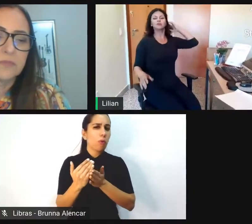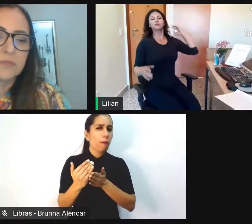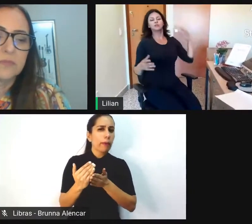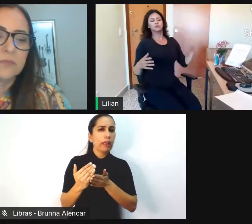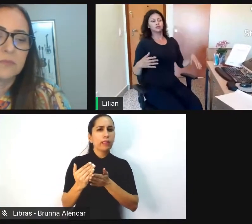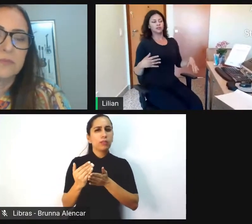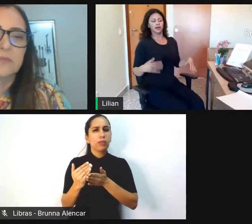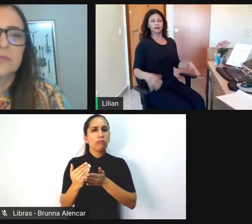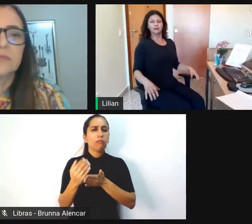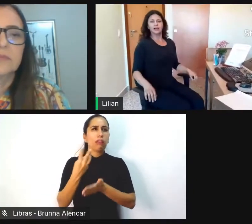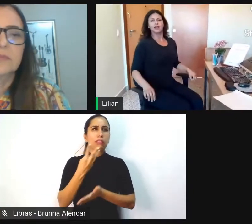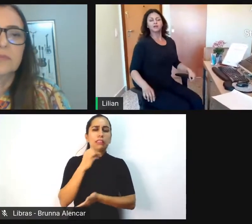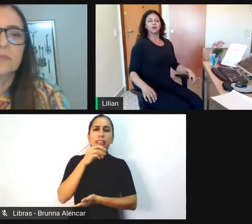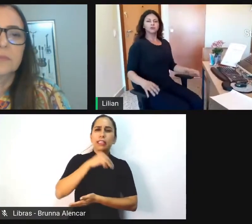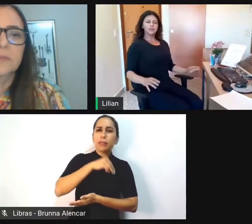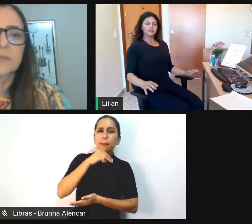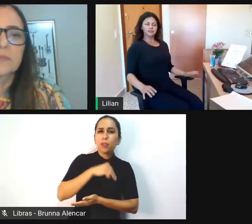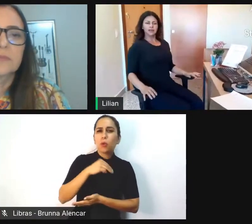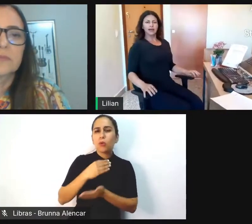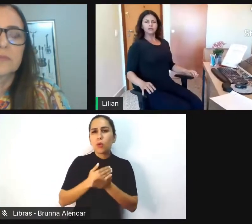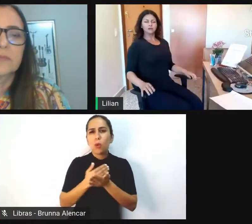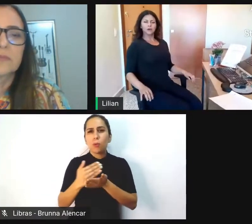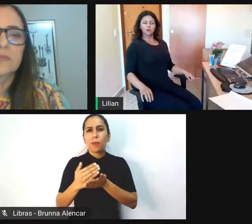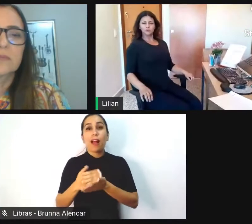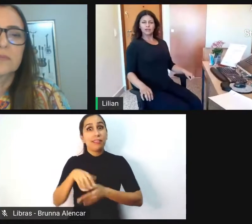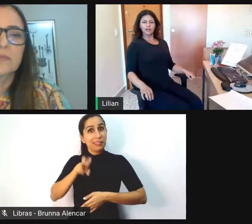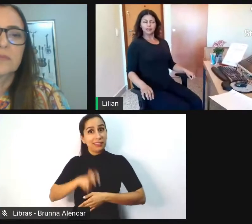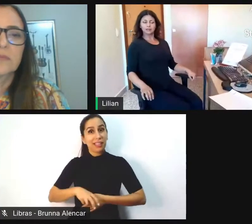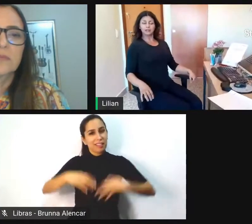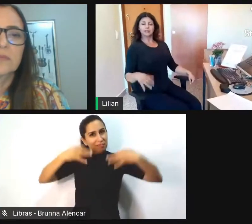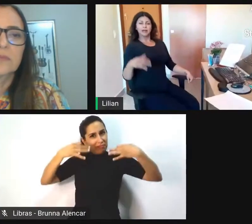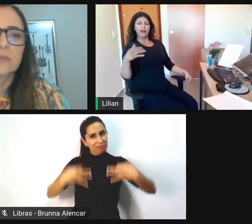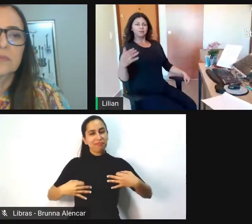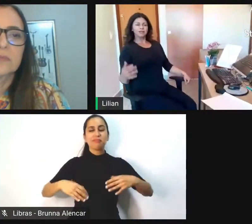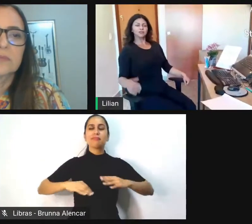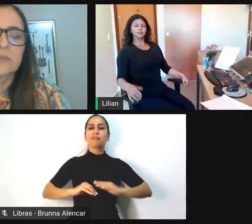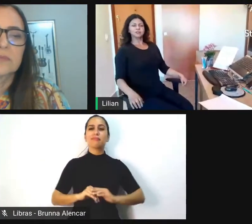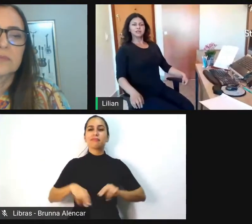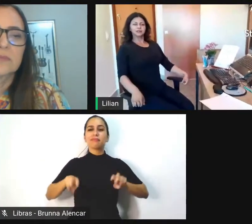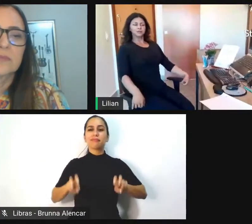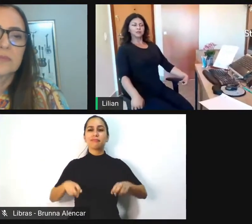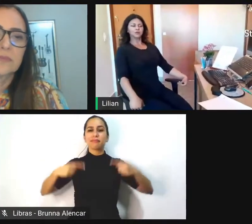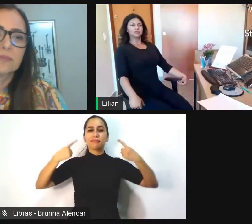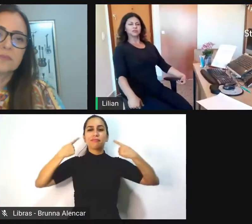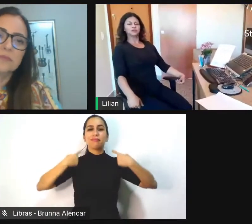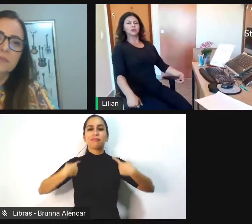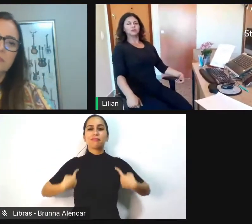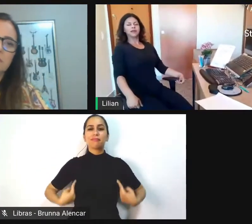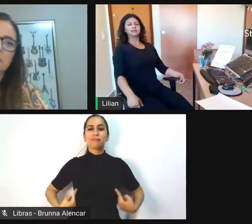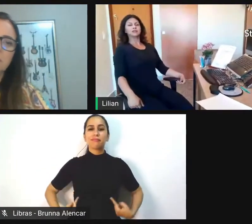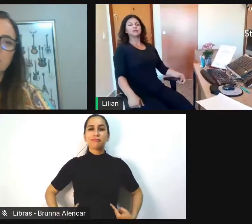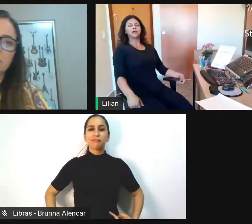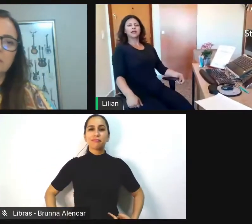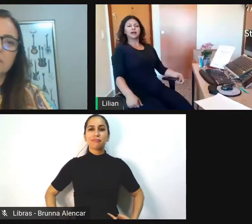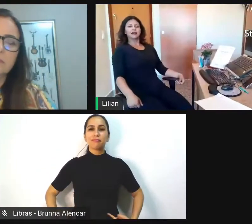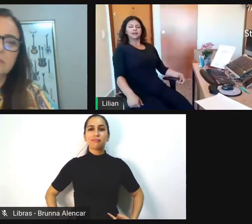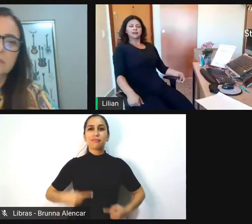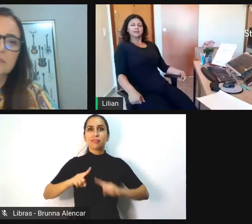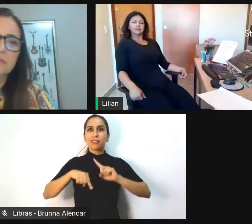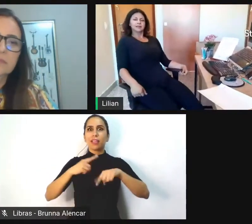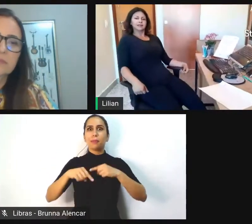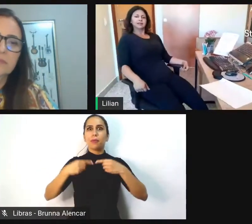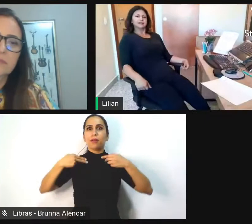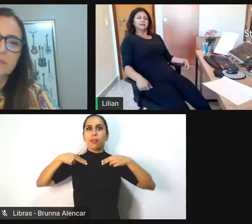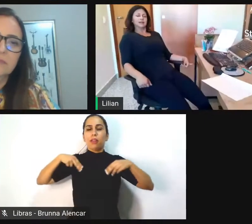30 minutos, a gente está todo bem sentado, com a coluna reta. A partir dos 30 minutos, a gente começa a